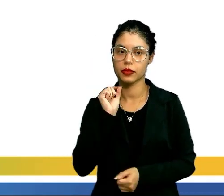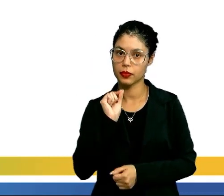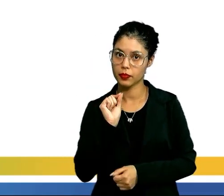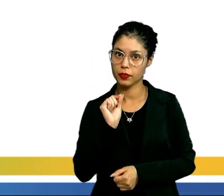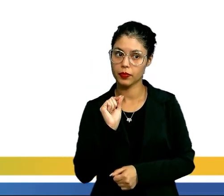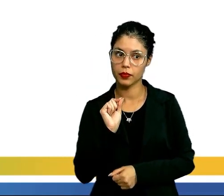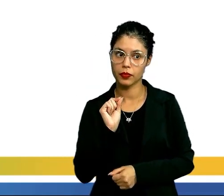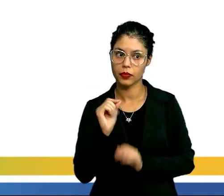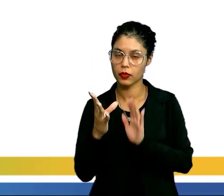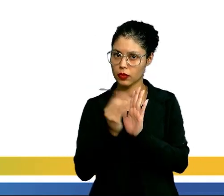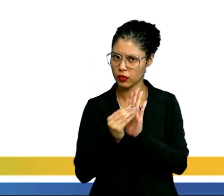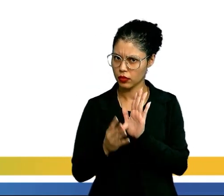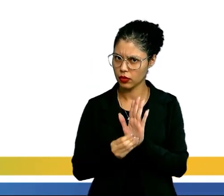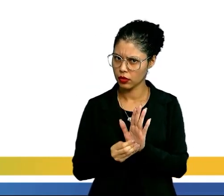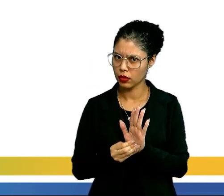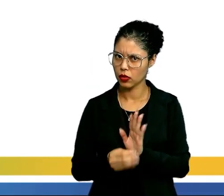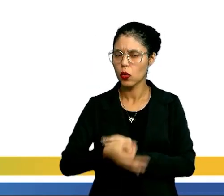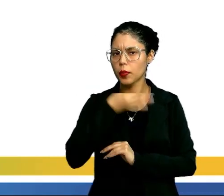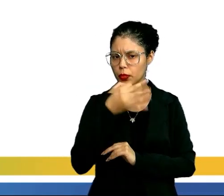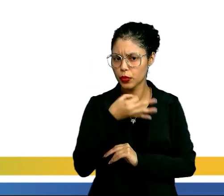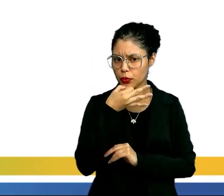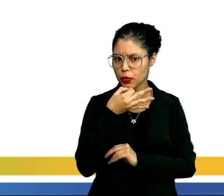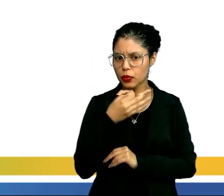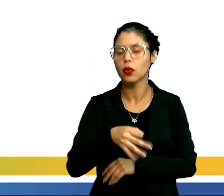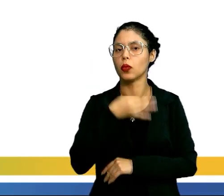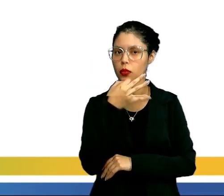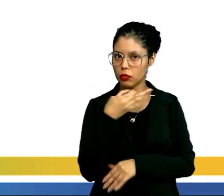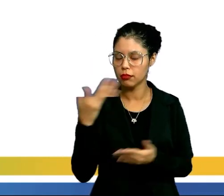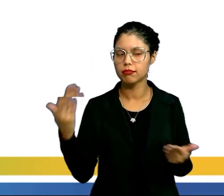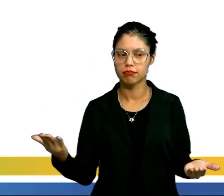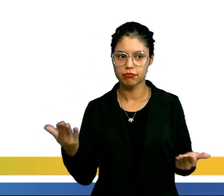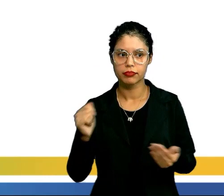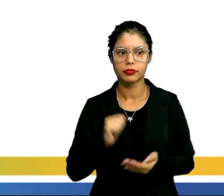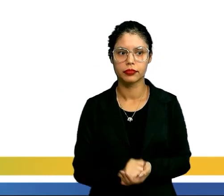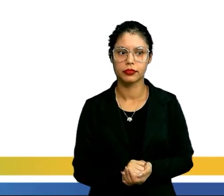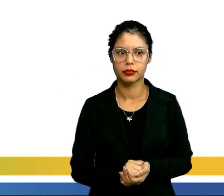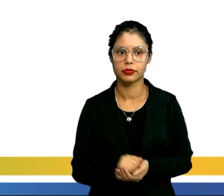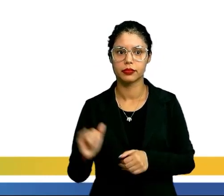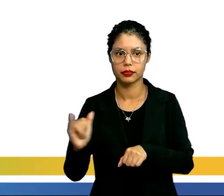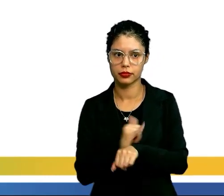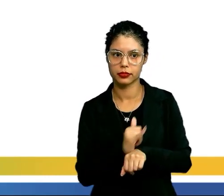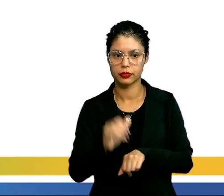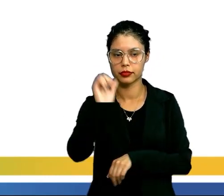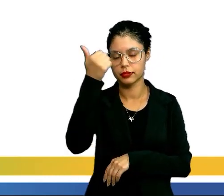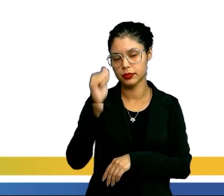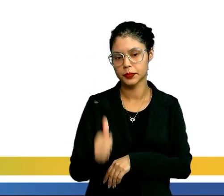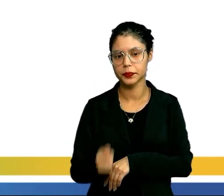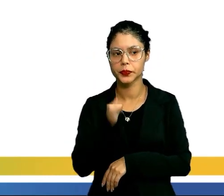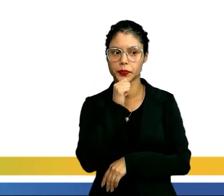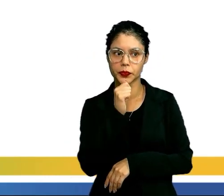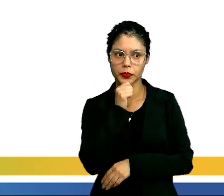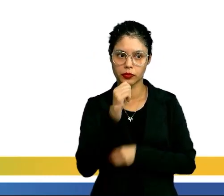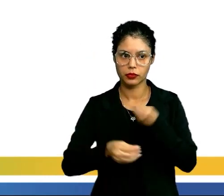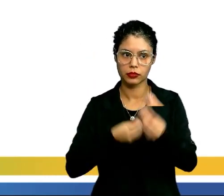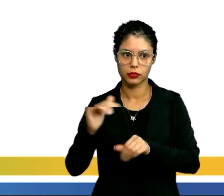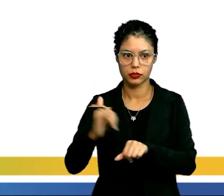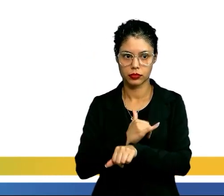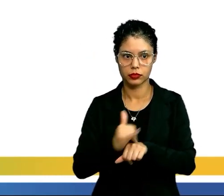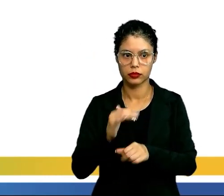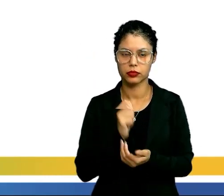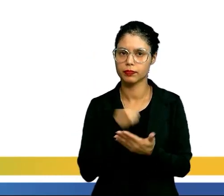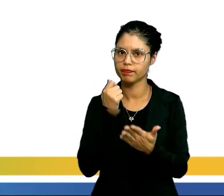quê, pessoal? Fato ou opinião? Opinião, né? Então, a avaliação pessoal do autor como estratégia